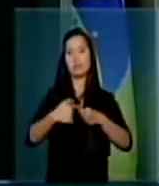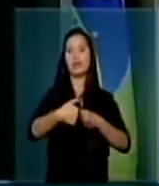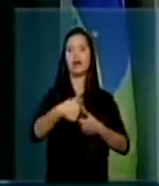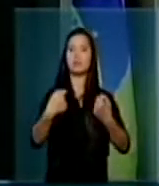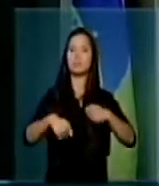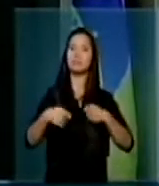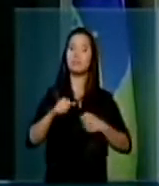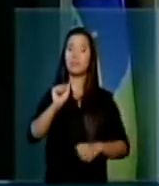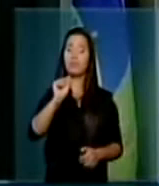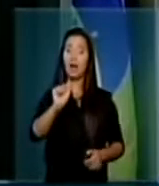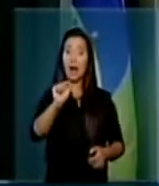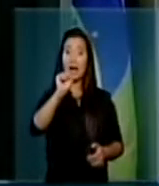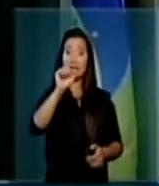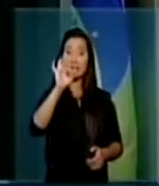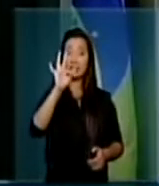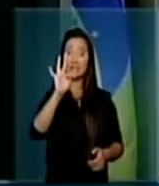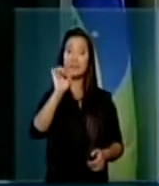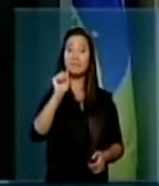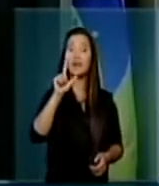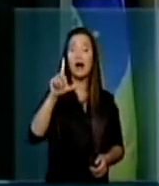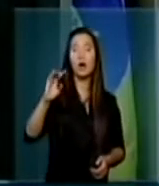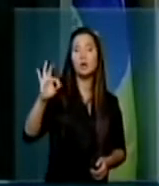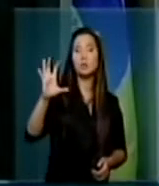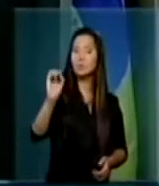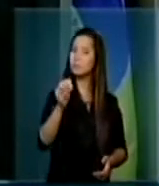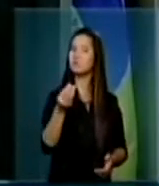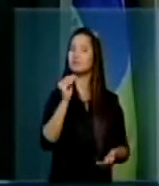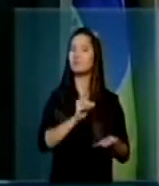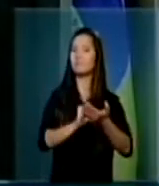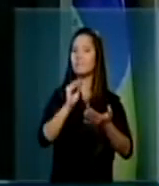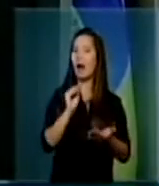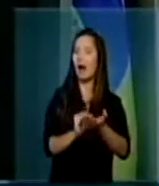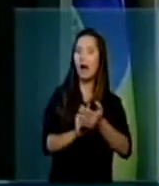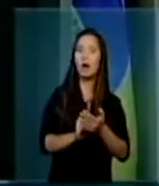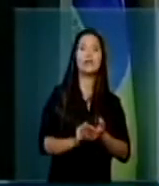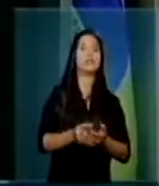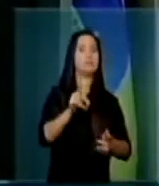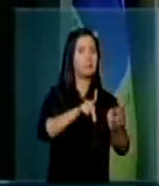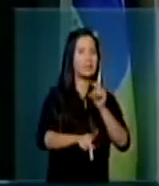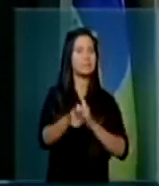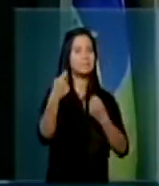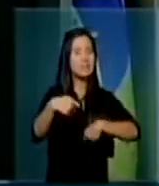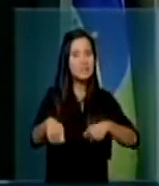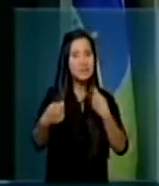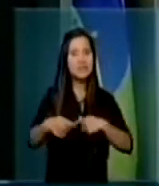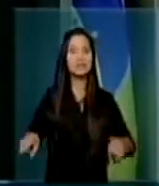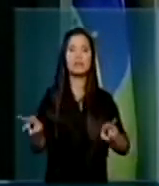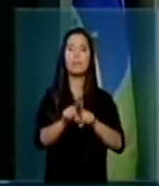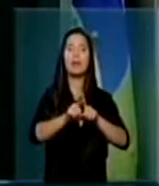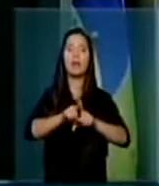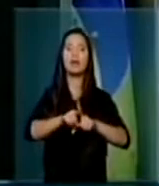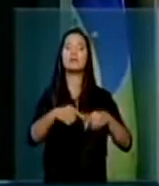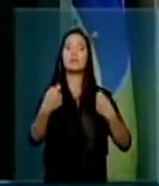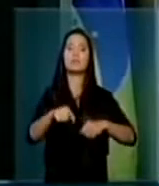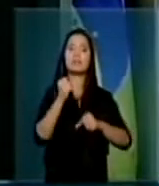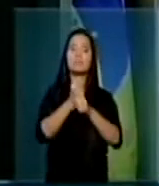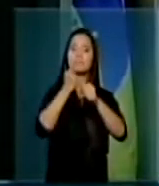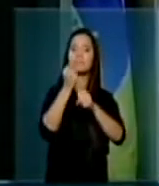asfáltica, que é tão desejada pela população, obras de drenagem que fazem toda a